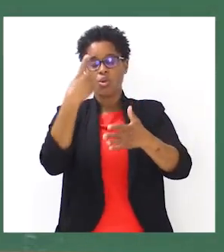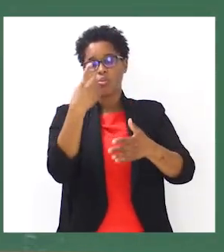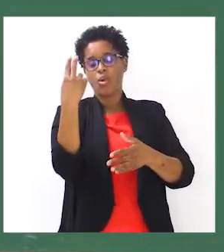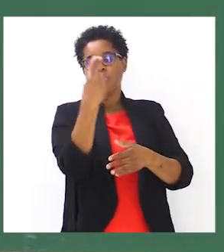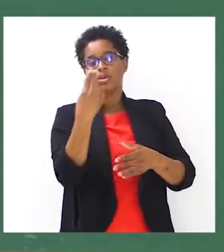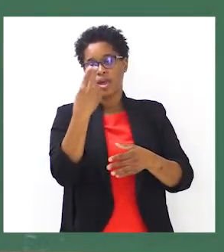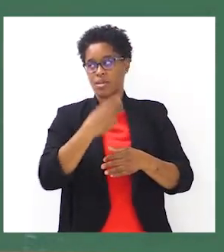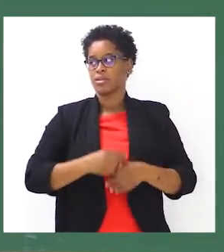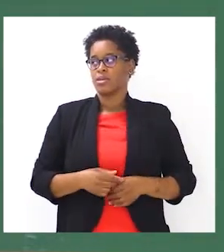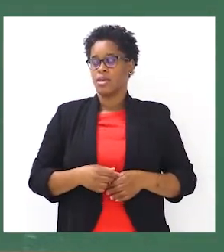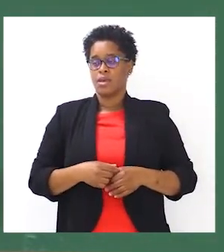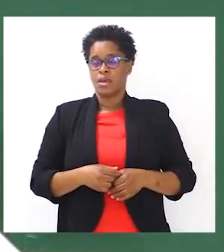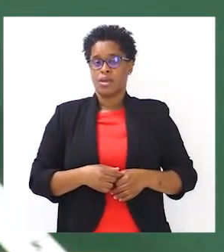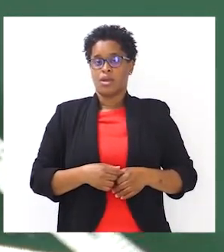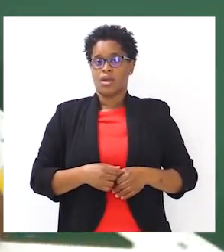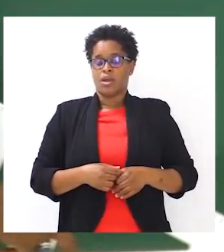Muito bem.